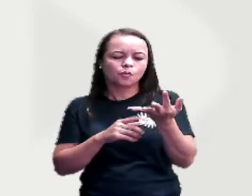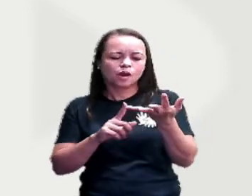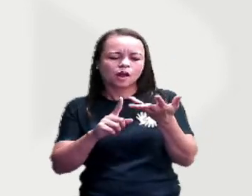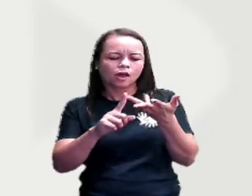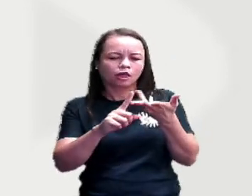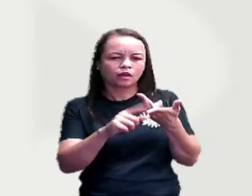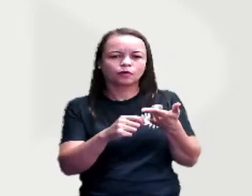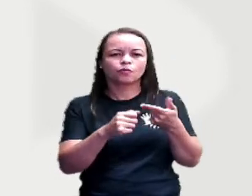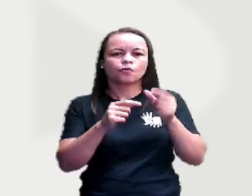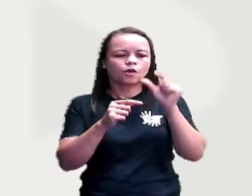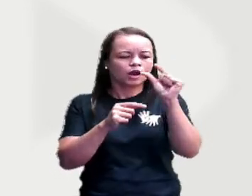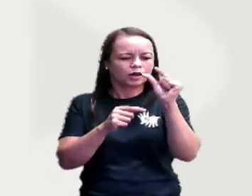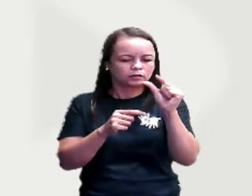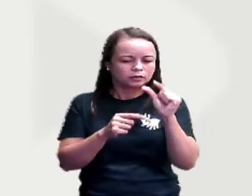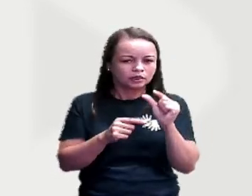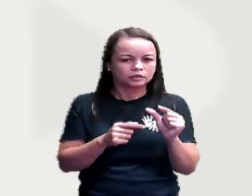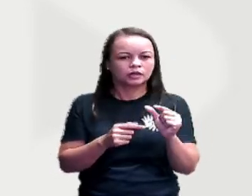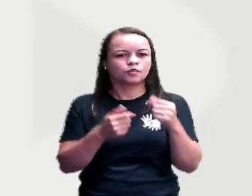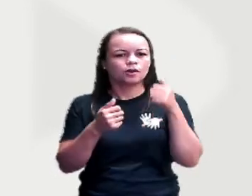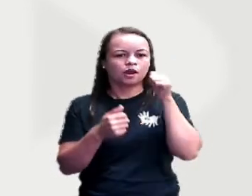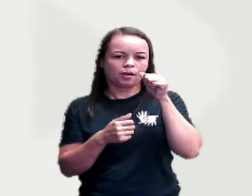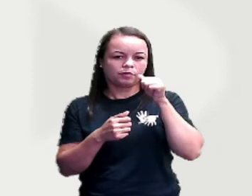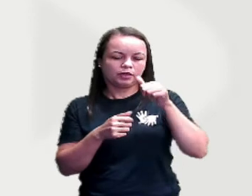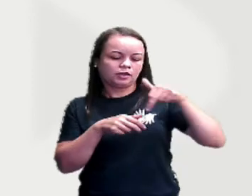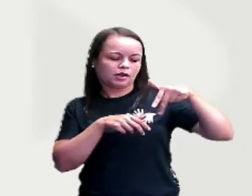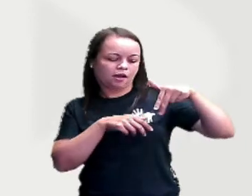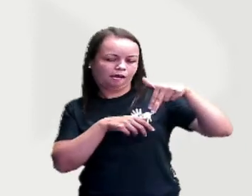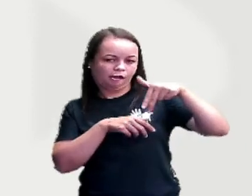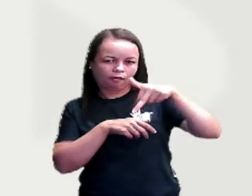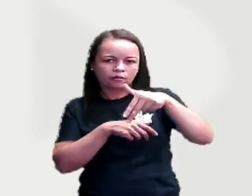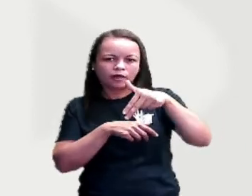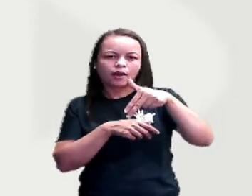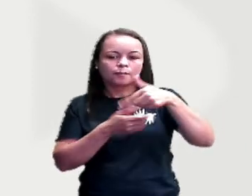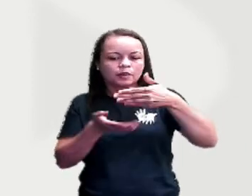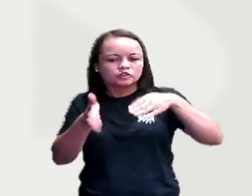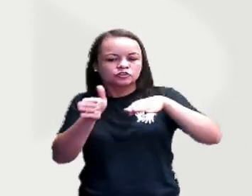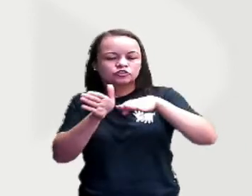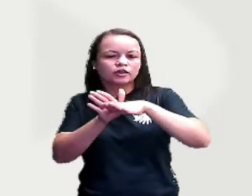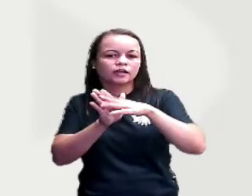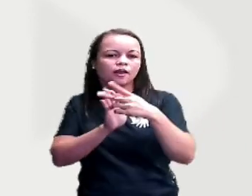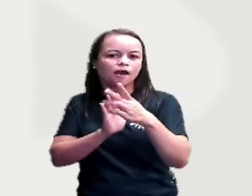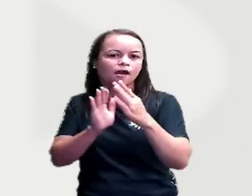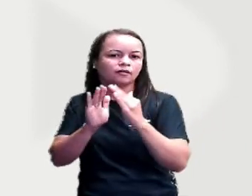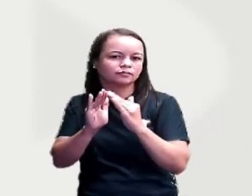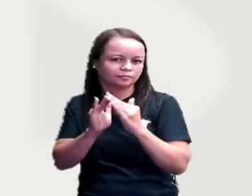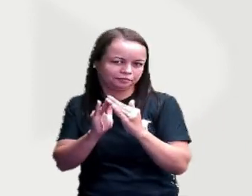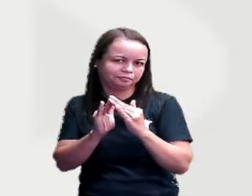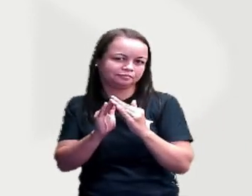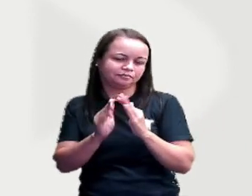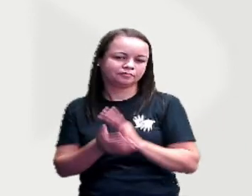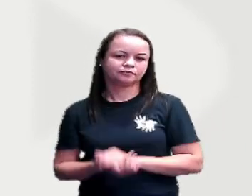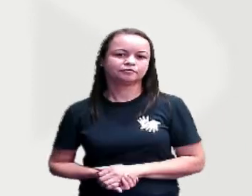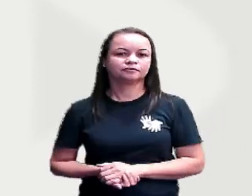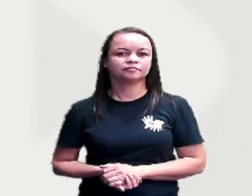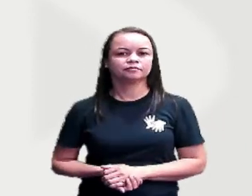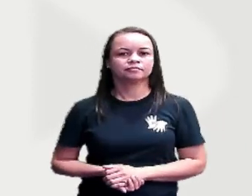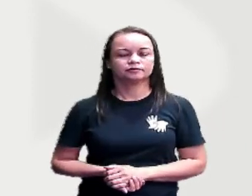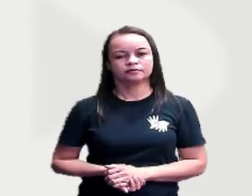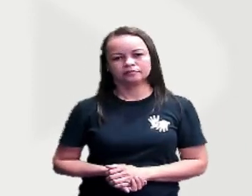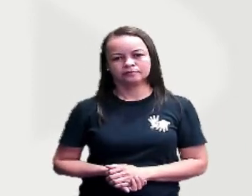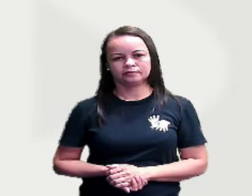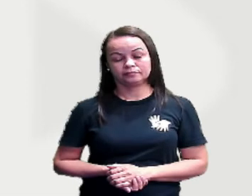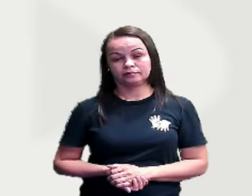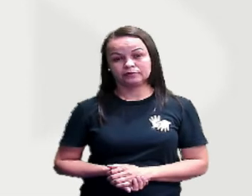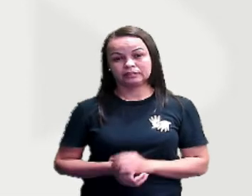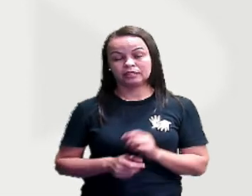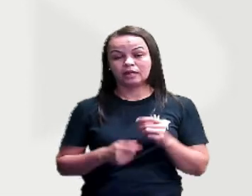Maria deve pular, deve andar para poder chegar na sua casa. Então vamos lá.